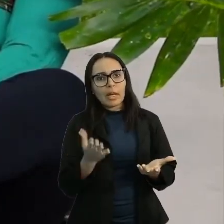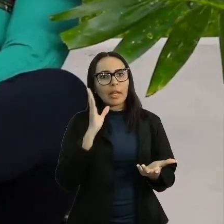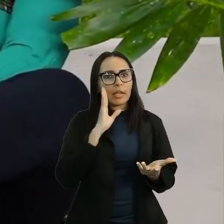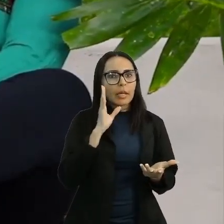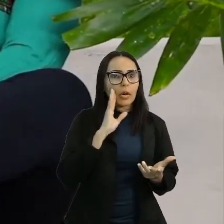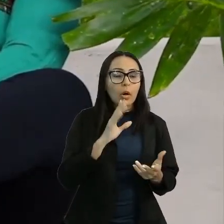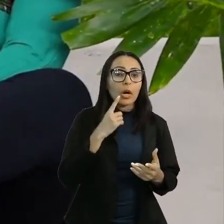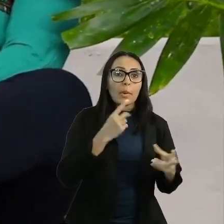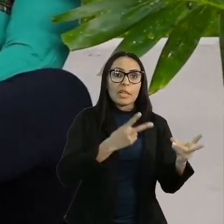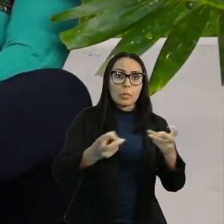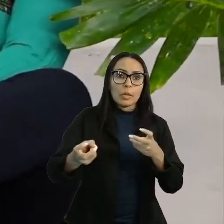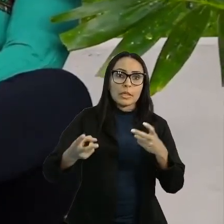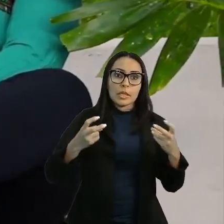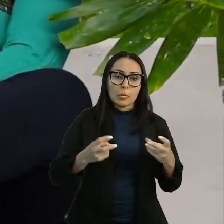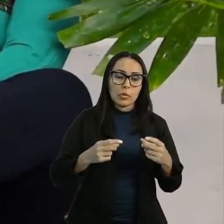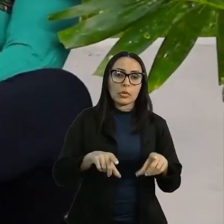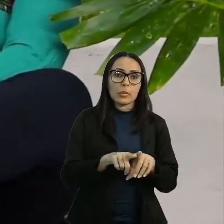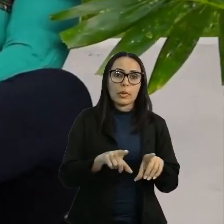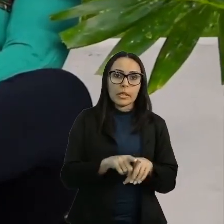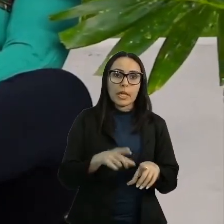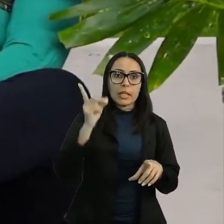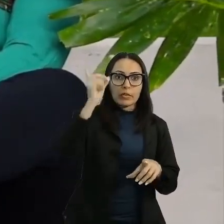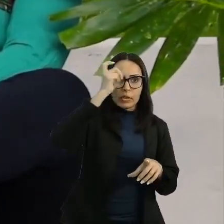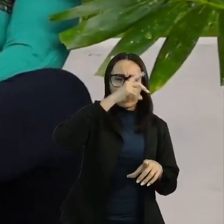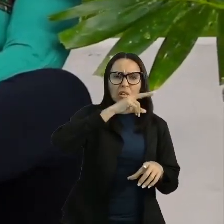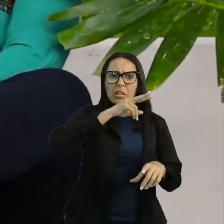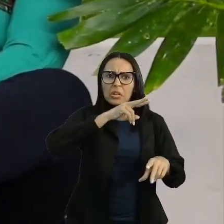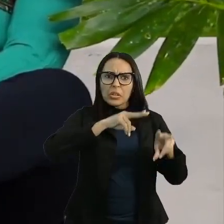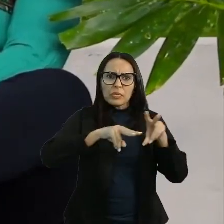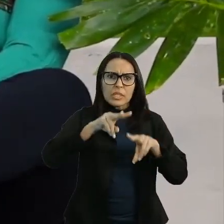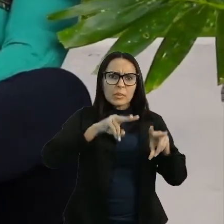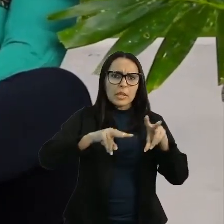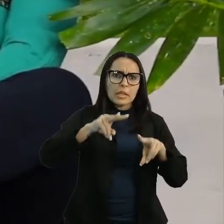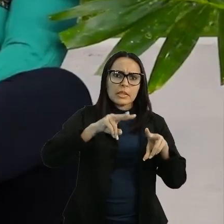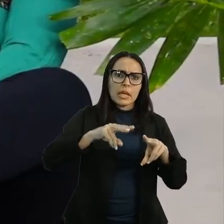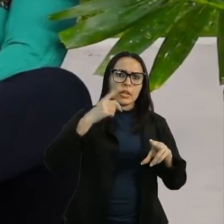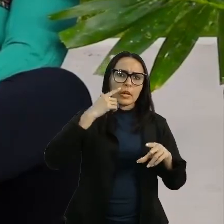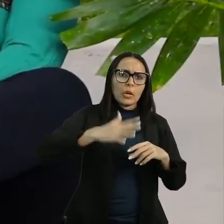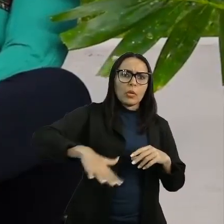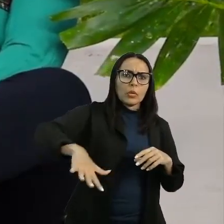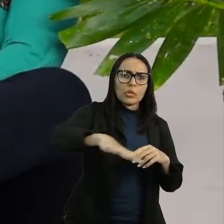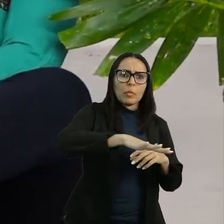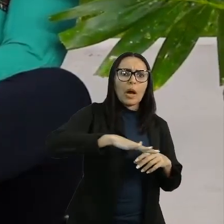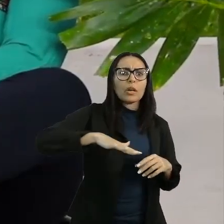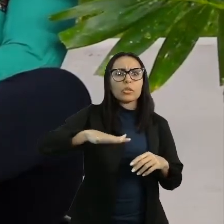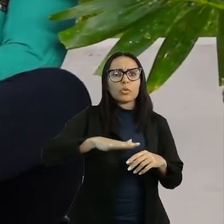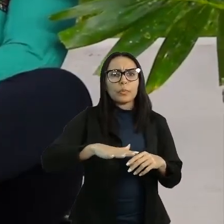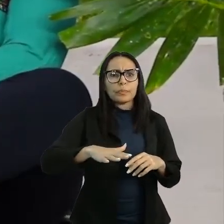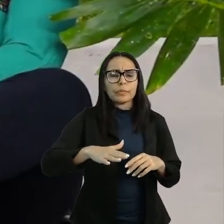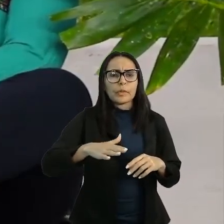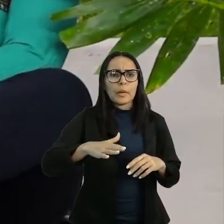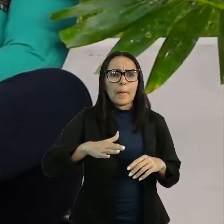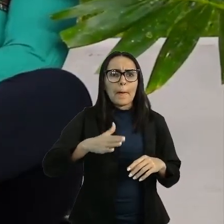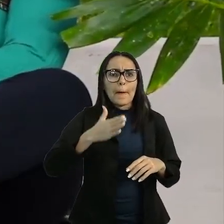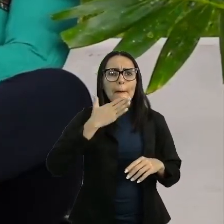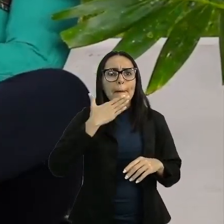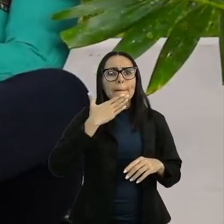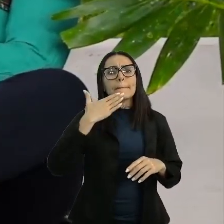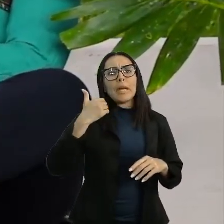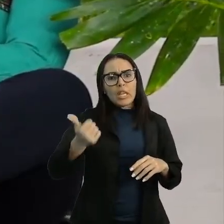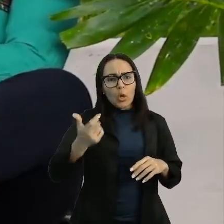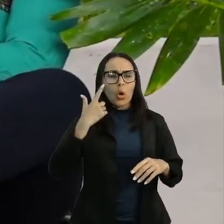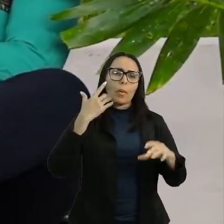chama, então você agradece, tem uma alimentação vegetariana. Hoje em dia a gente vê muitas pessoas que inclusive veem a importância de você ter um momento para meditação, né?